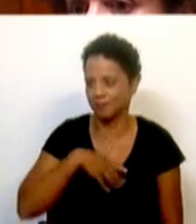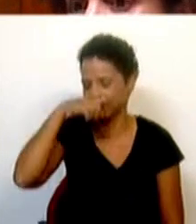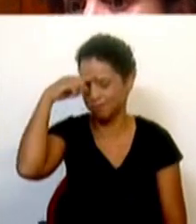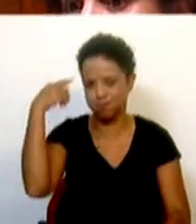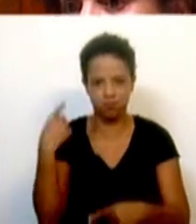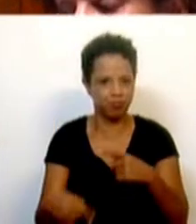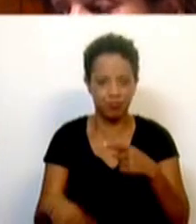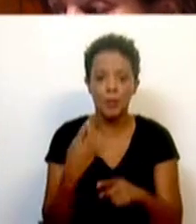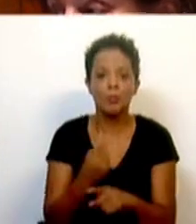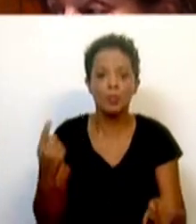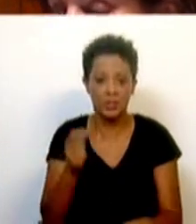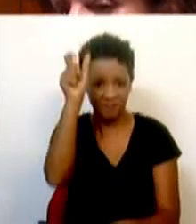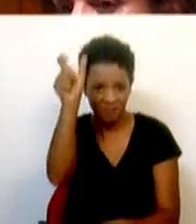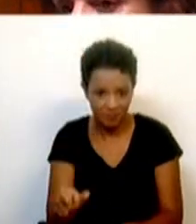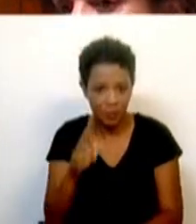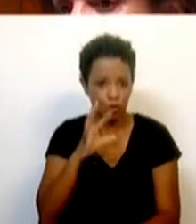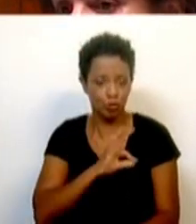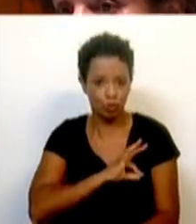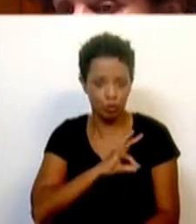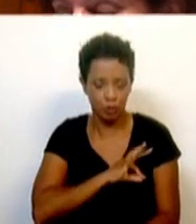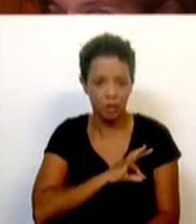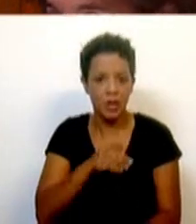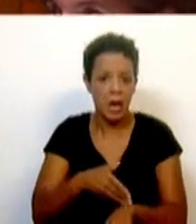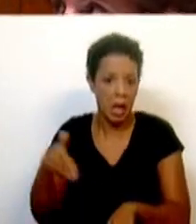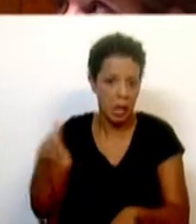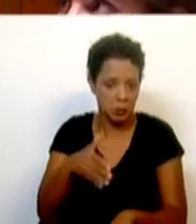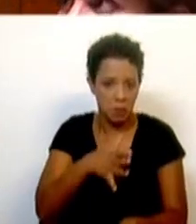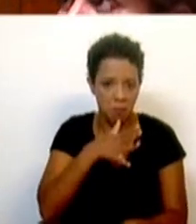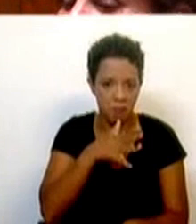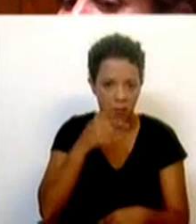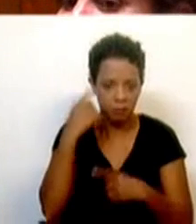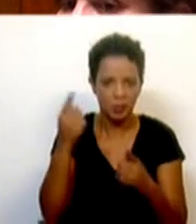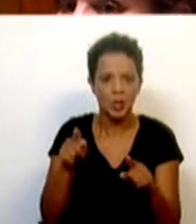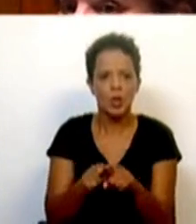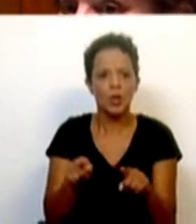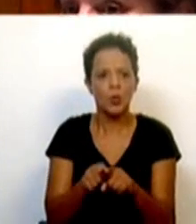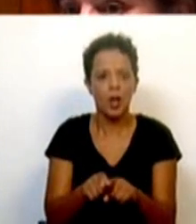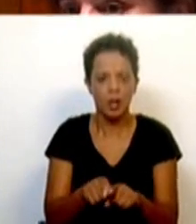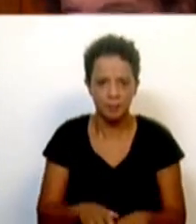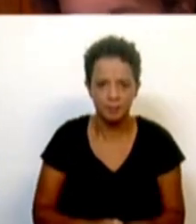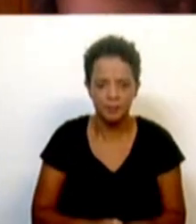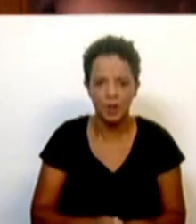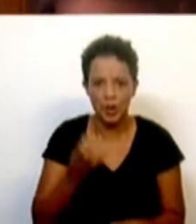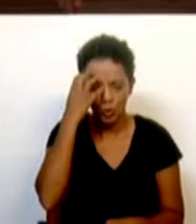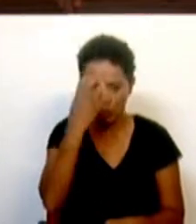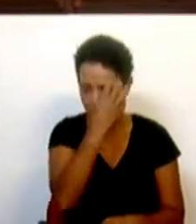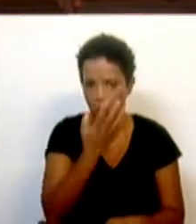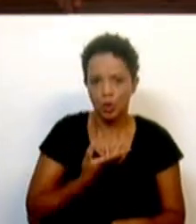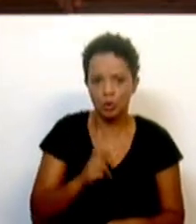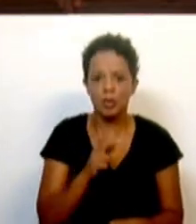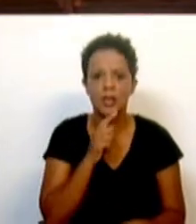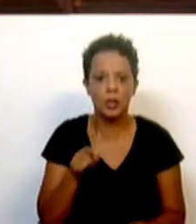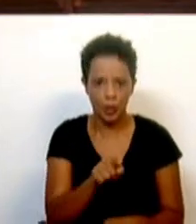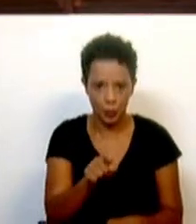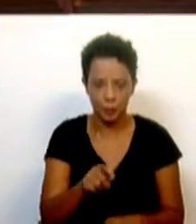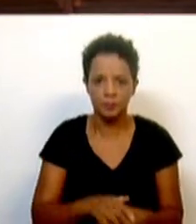porque Vossa Excelência foi pelo menos apresentado na altura como o centeno do Dr. Rui Rio,